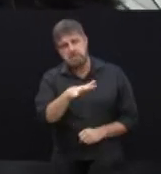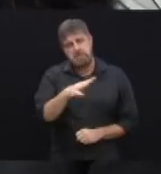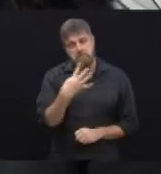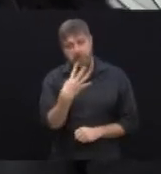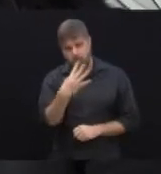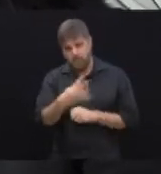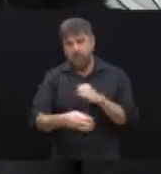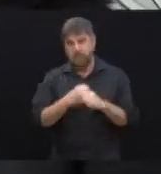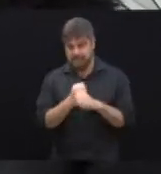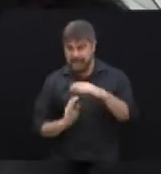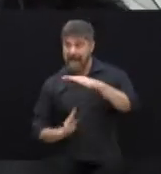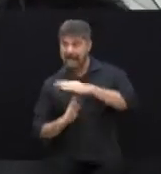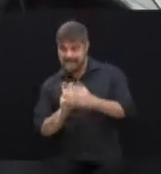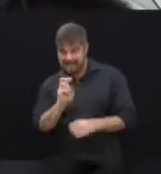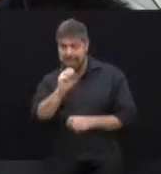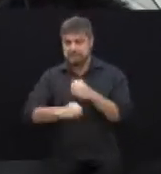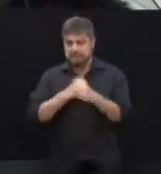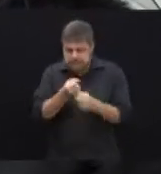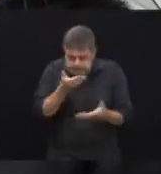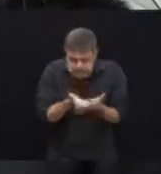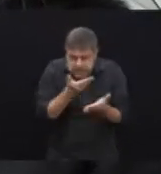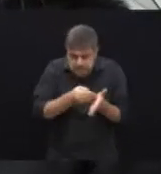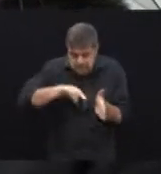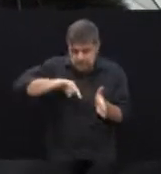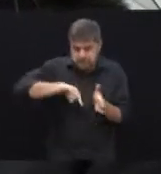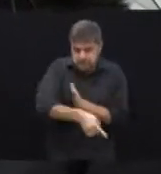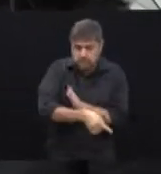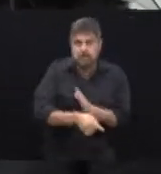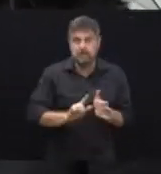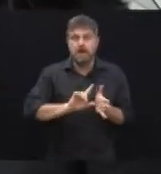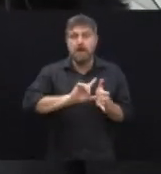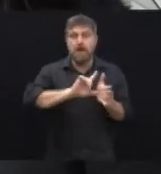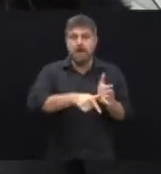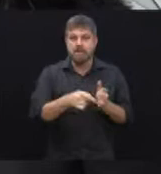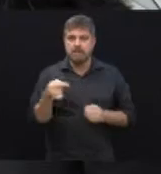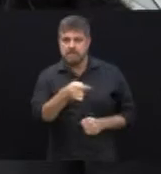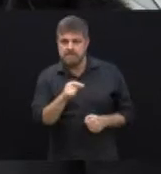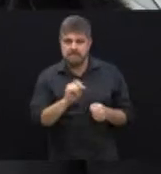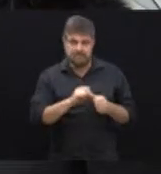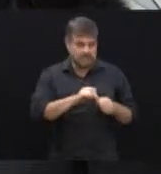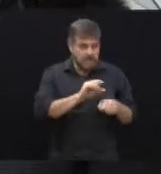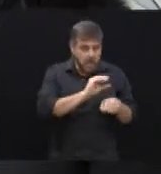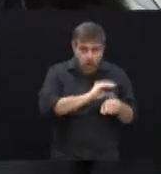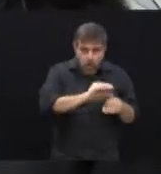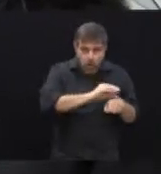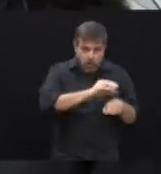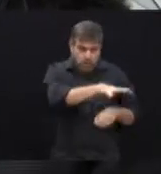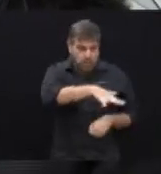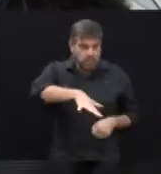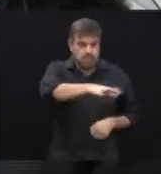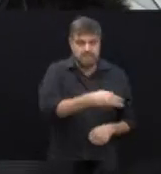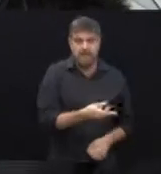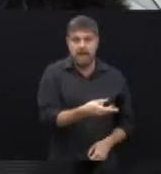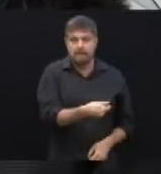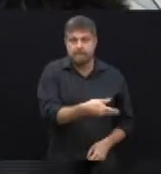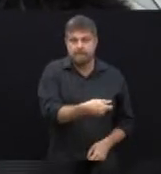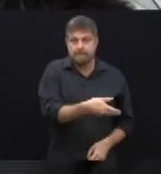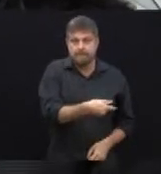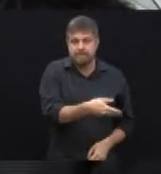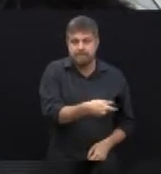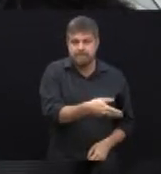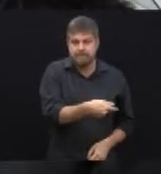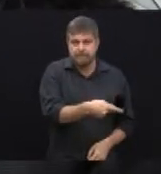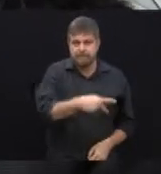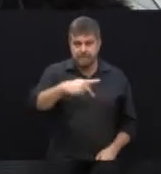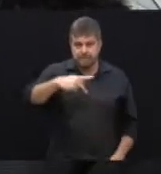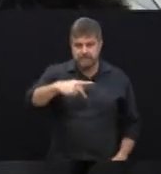3, 4, 5 anos fazendo neurologia. E depois disso ele faça uma especialização em Parkinson. Existem